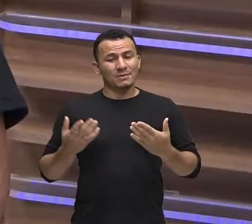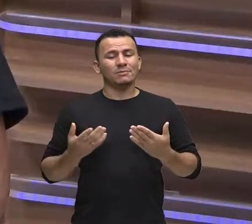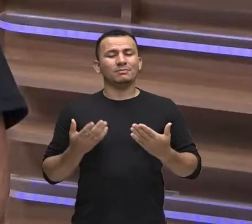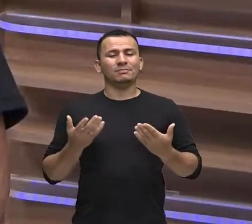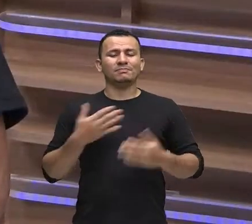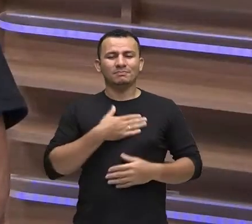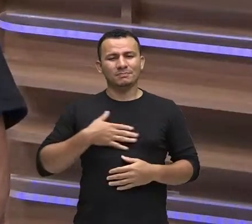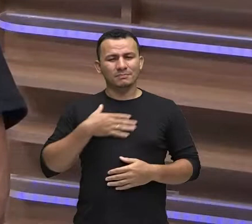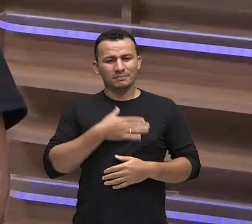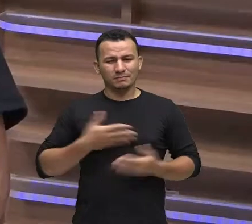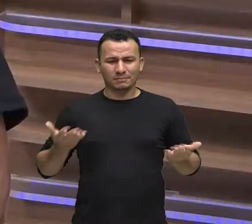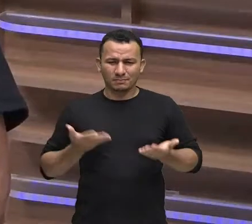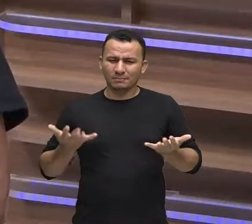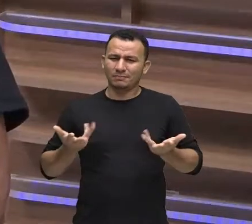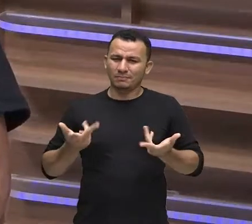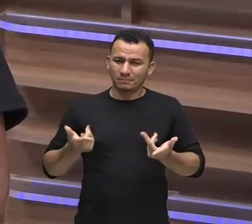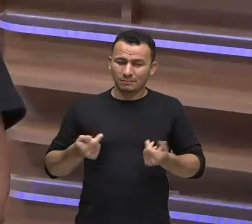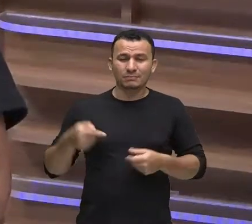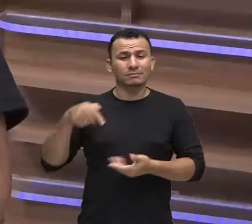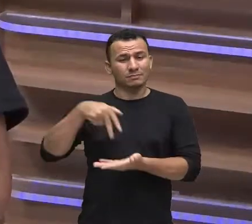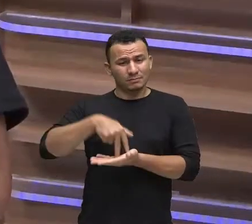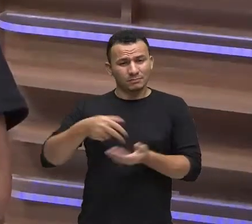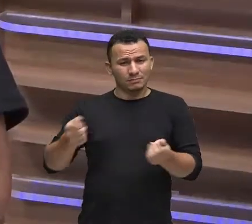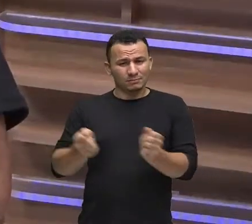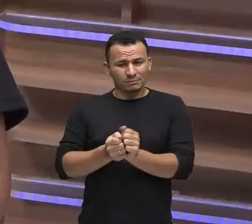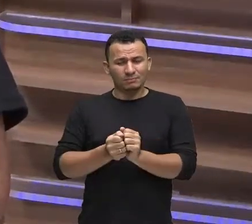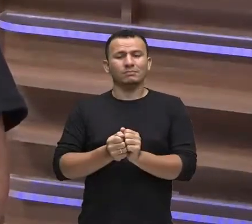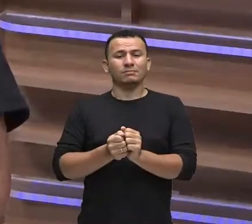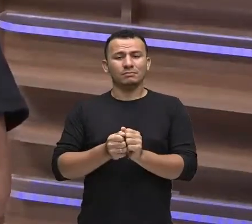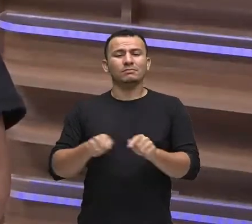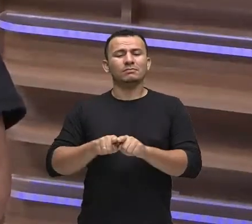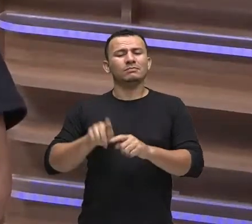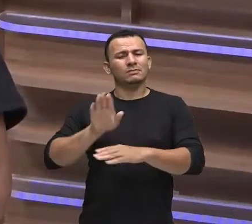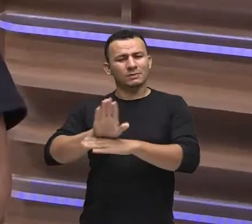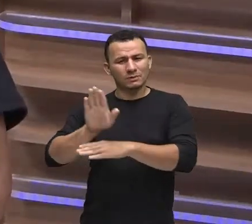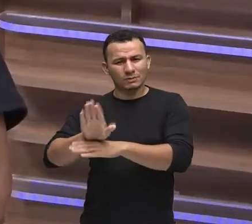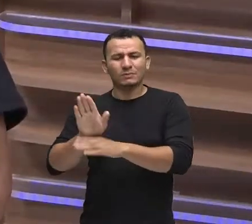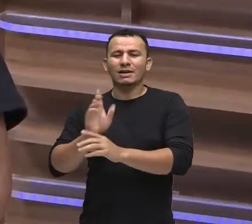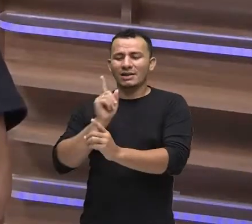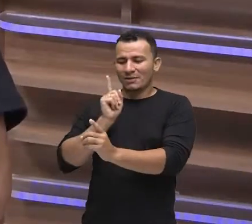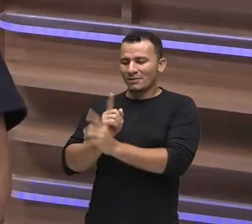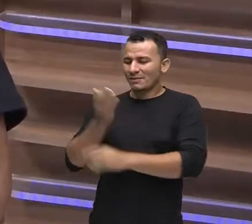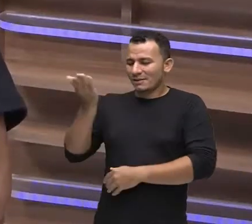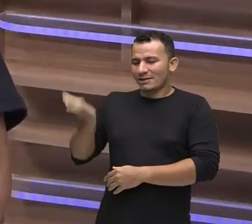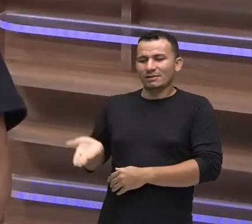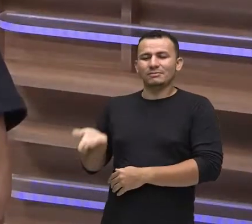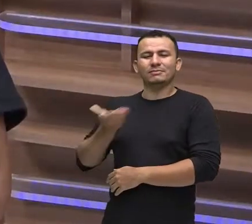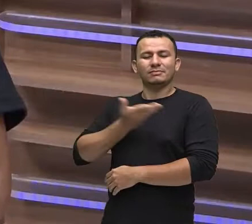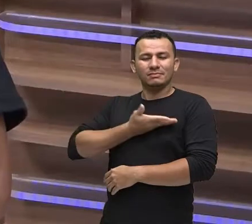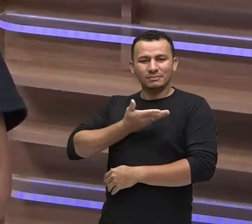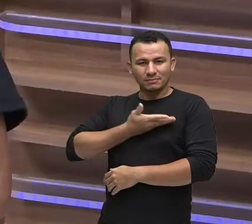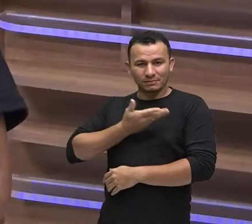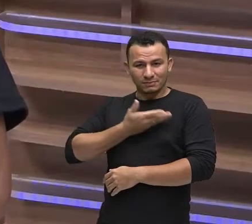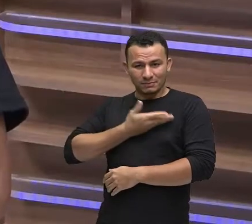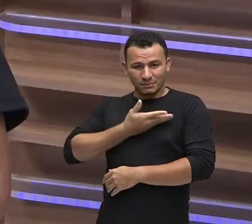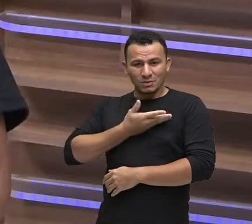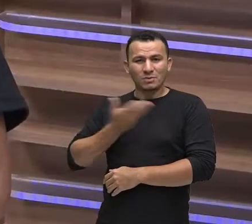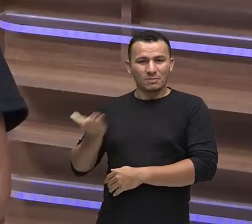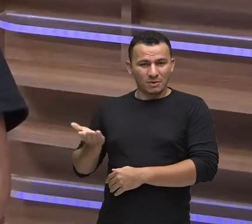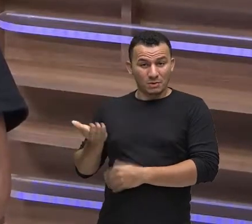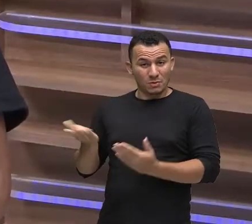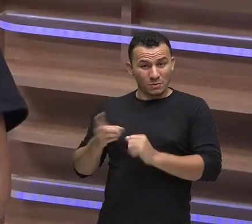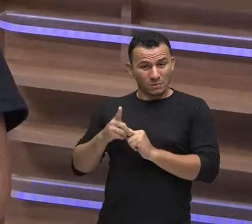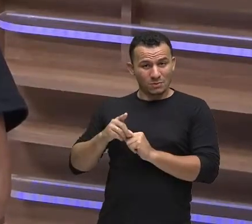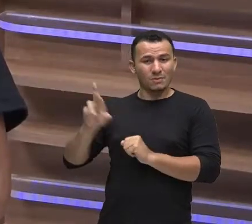grande estar aqui com vocês, poder contribuir com o programa, poder reencontrar essa pessoa maravilhosa que é o hoje